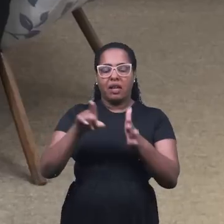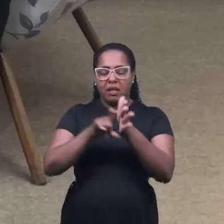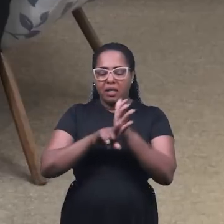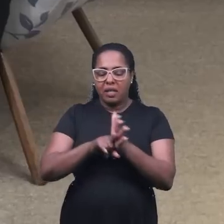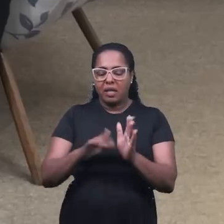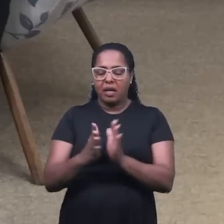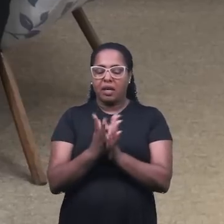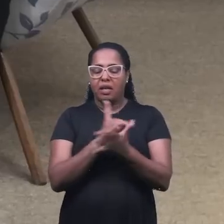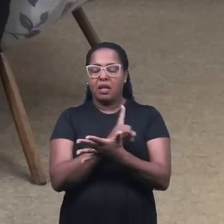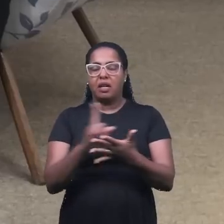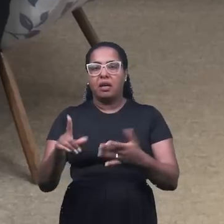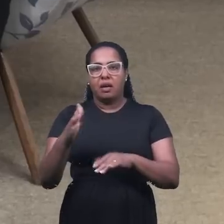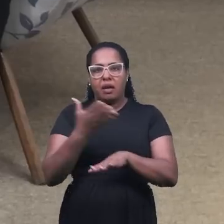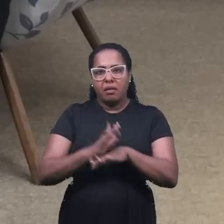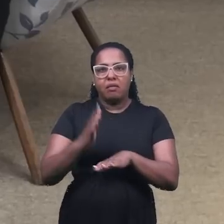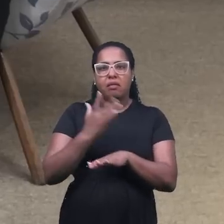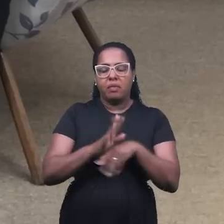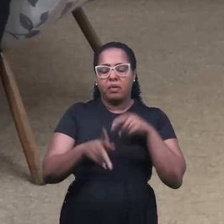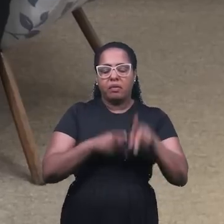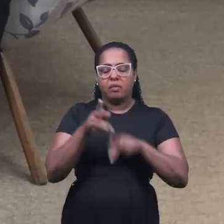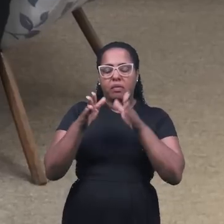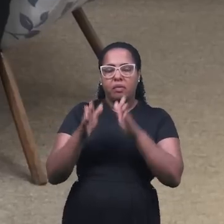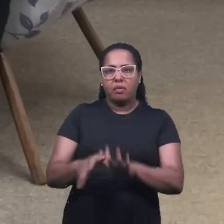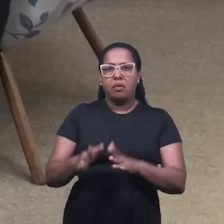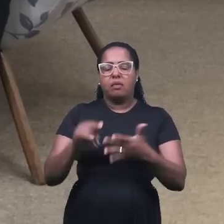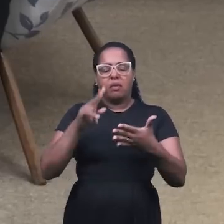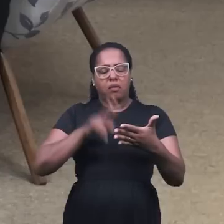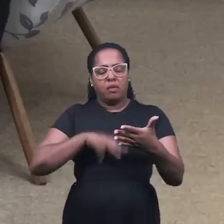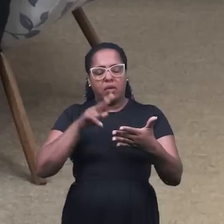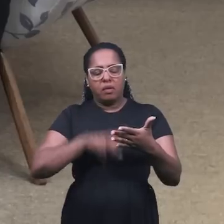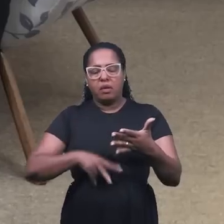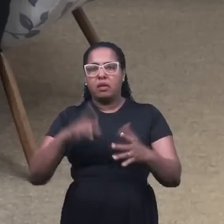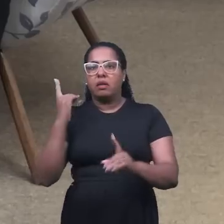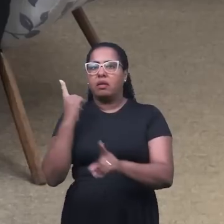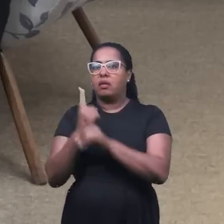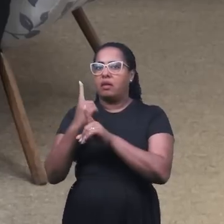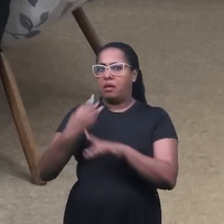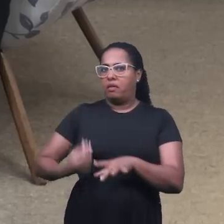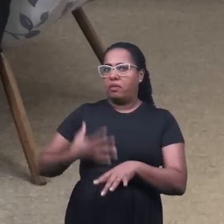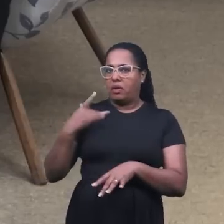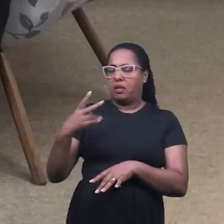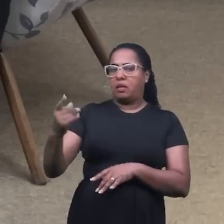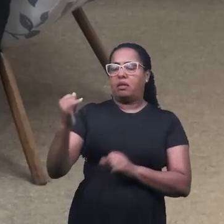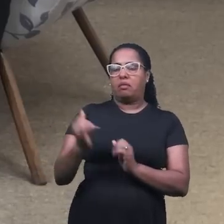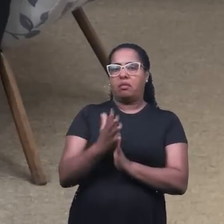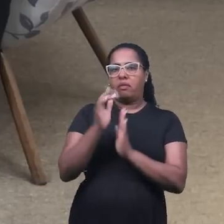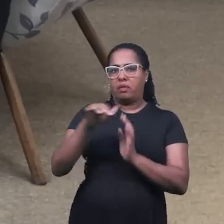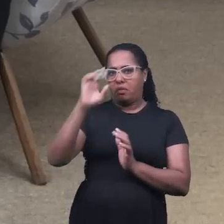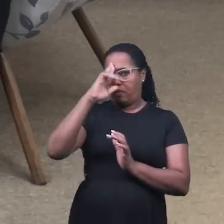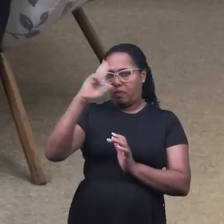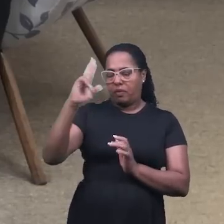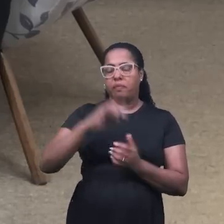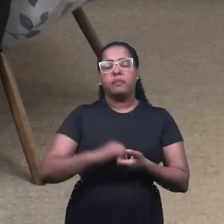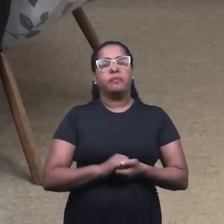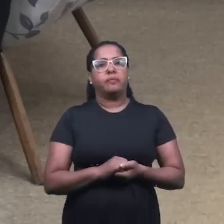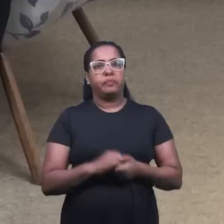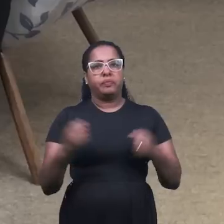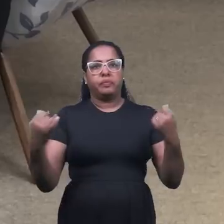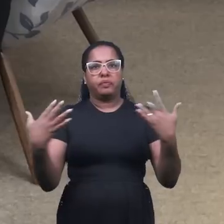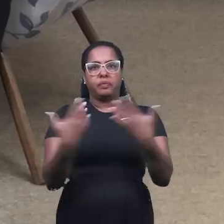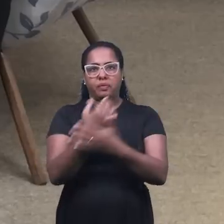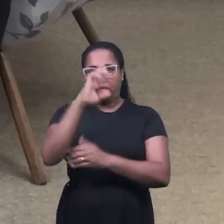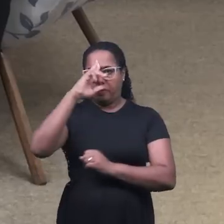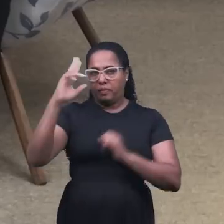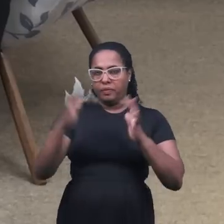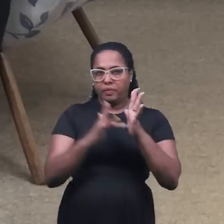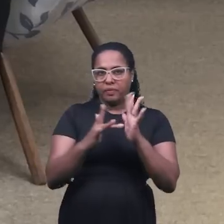as escrituras é um exercício da igreja, porque no exame das escrituras, a igreja vai encontrar a vida eterna, o arrebatamento. Louvado seja o Senhor por essas respostas.